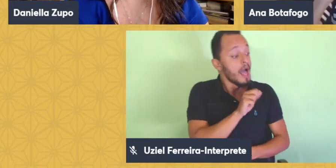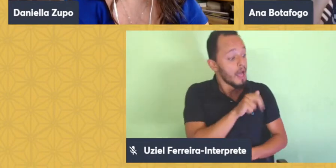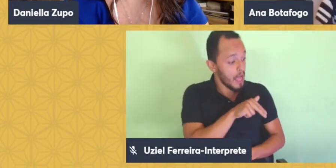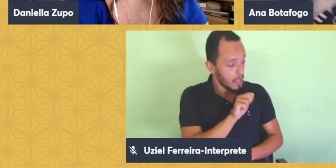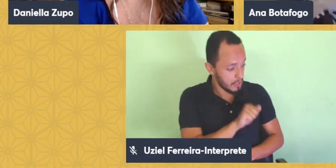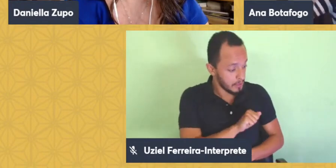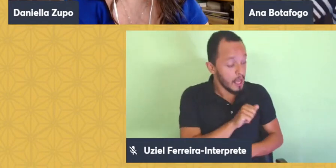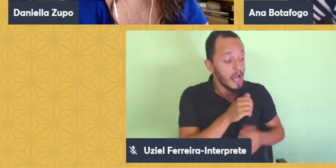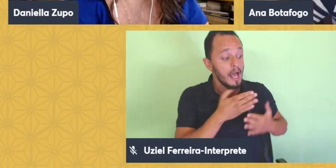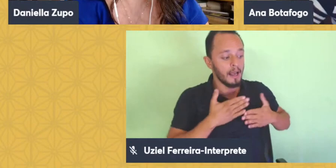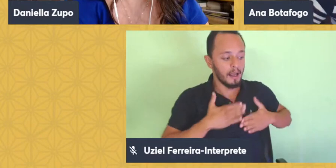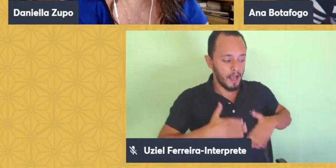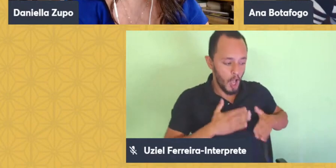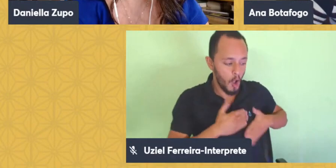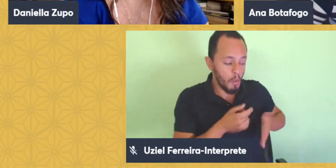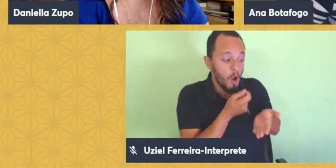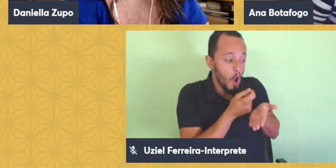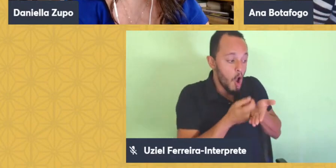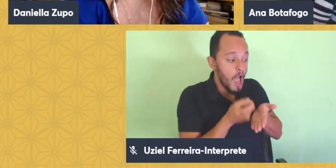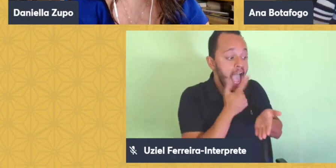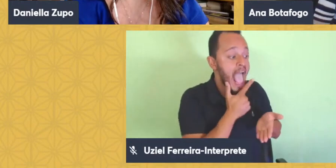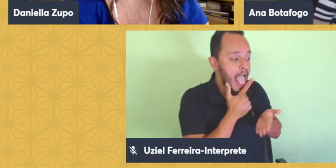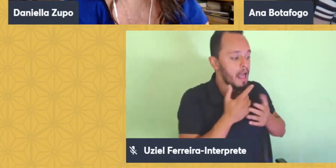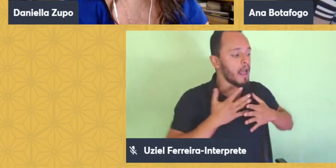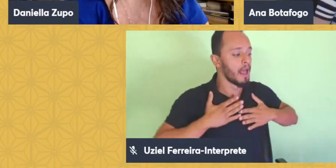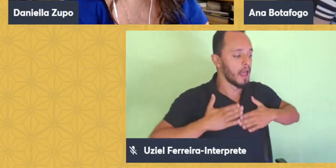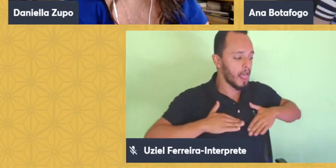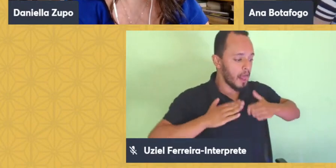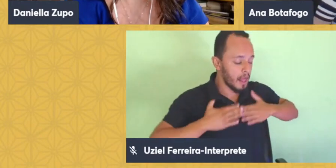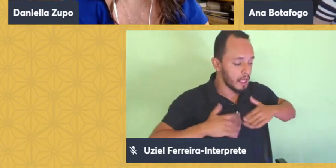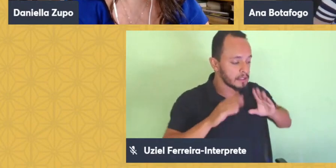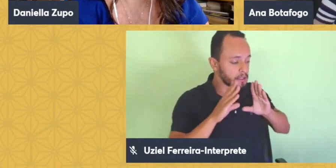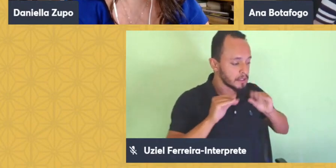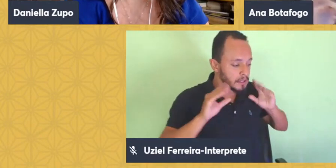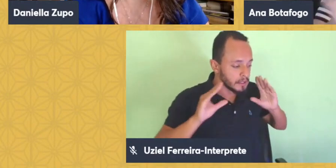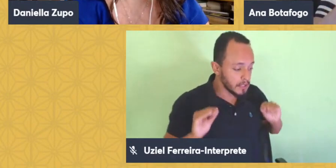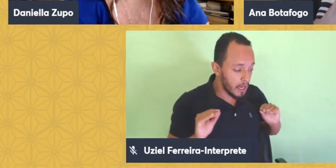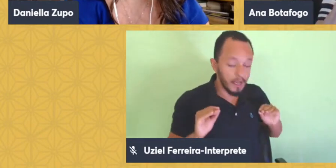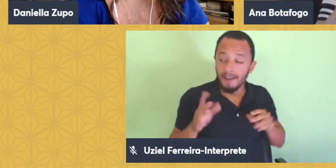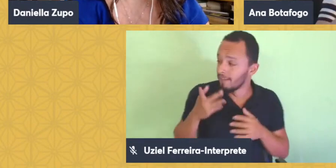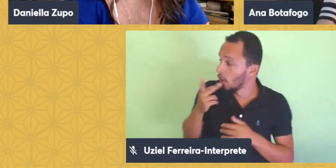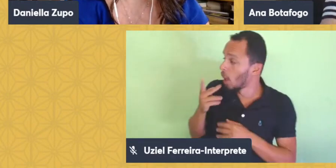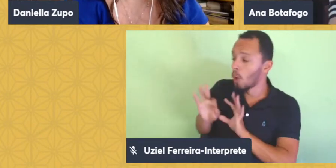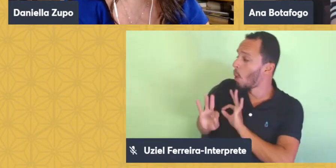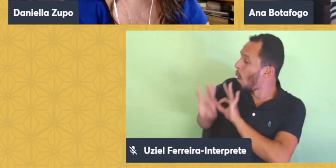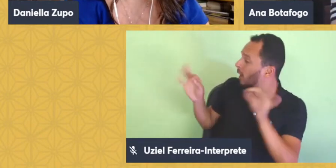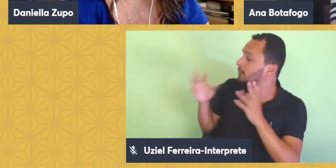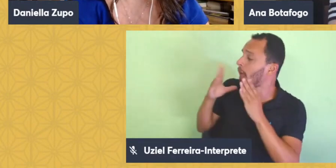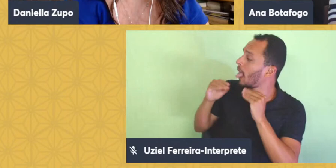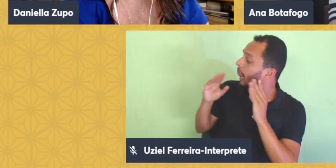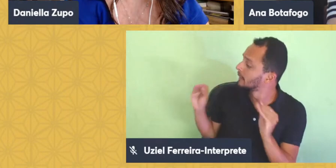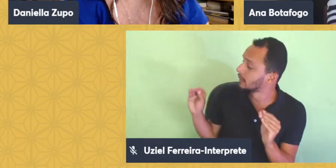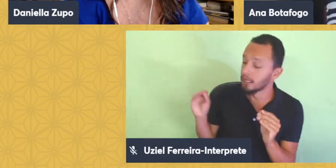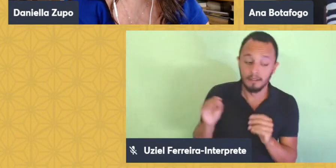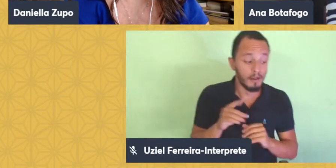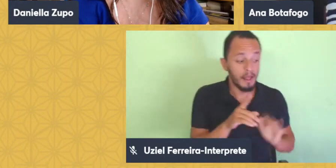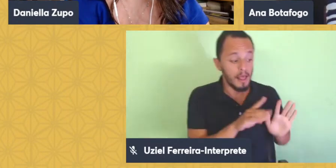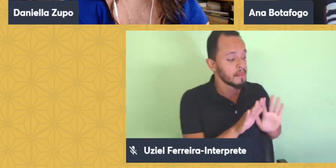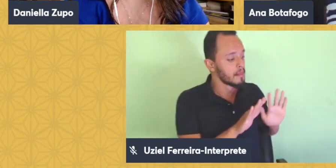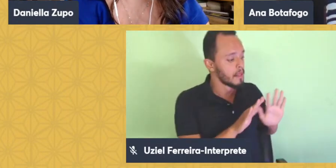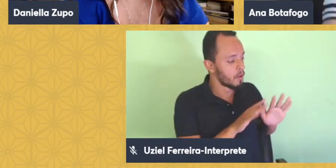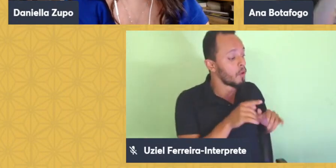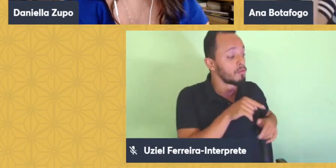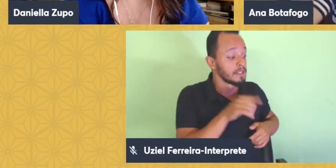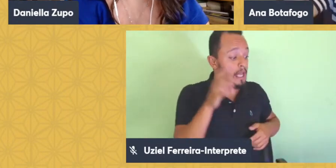vou te dar um remedinho para relaxar mas eu falei mas eu tô ótima tô relaxada ele disse não você dorme mas não